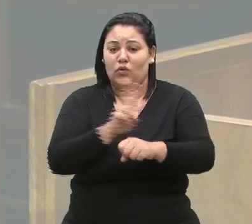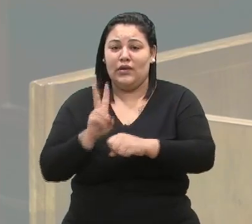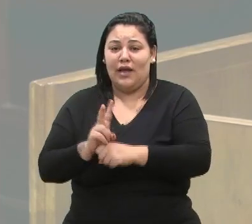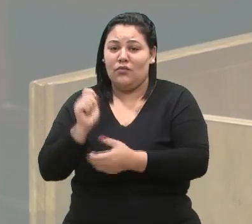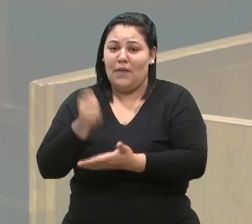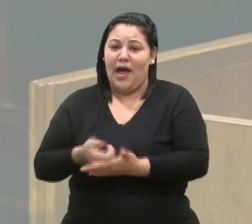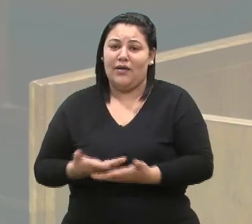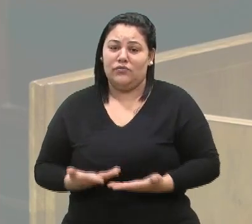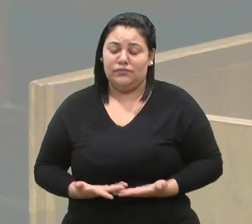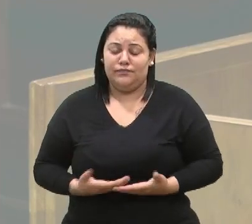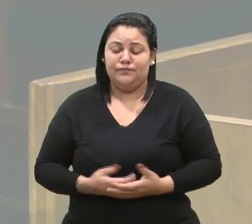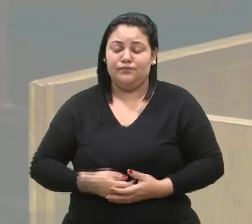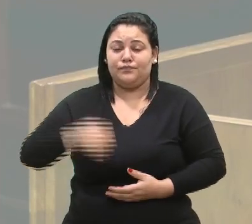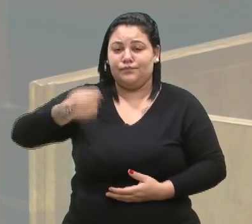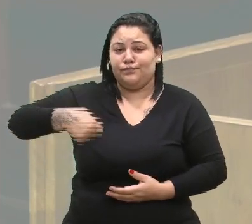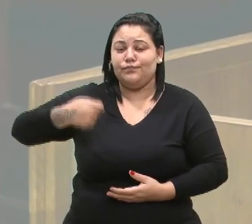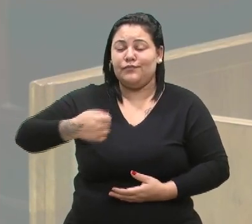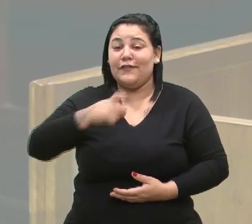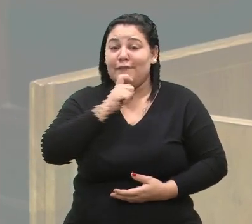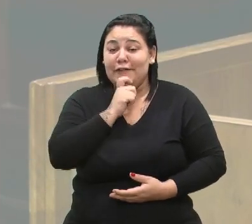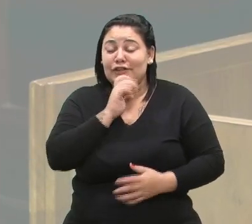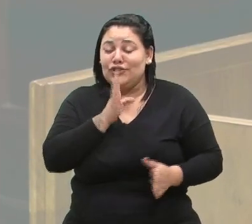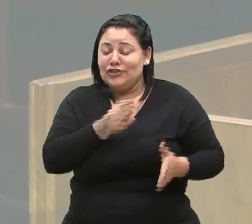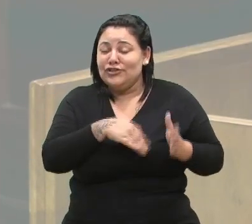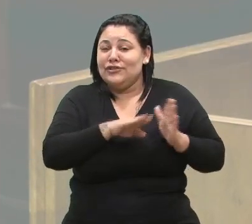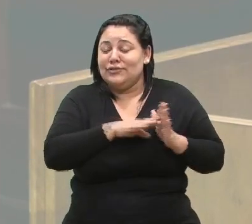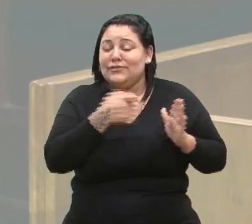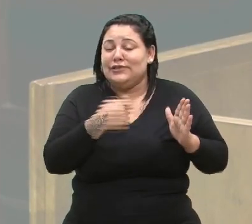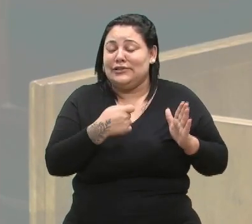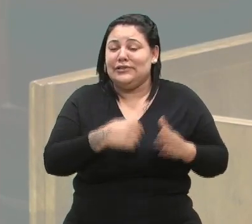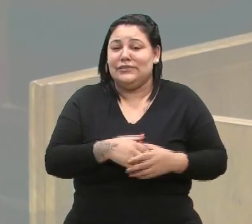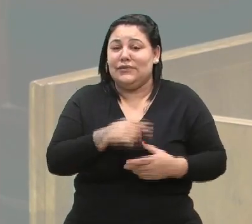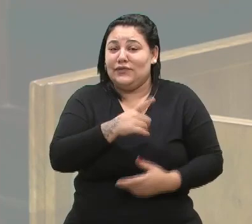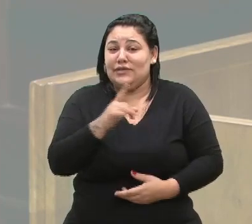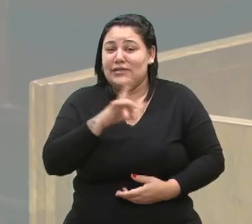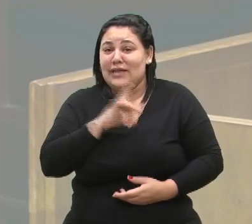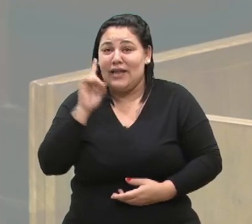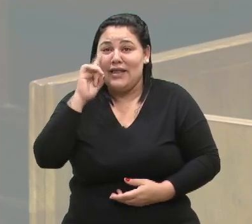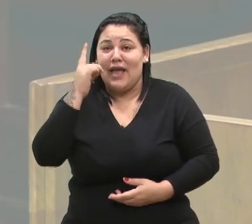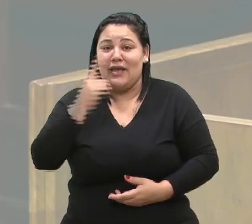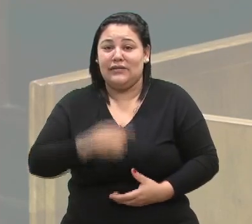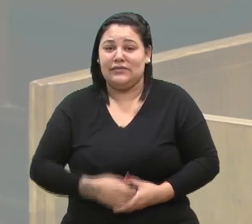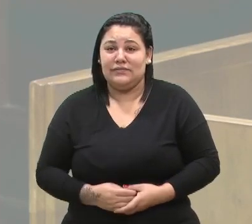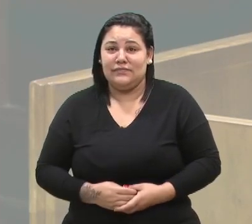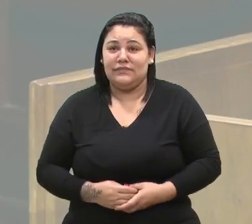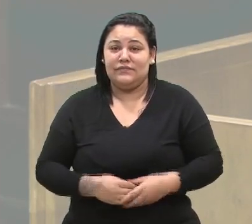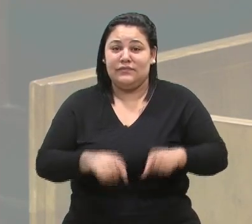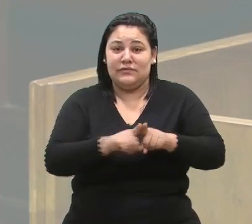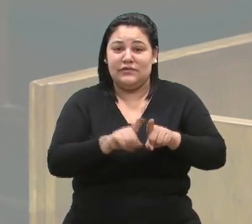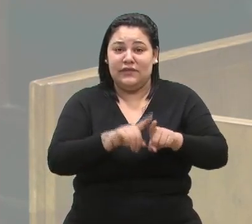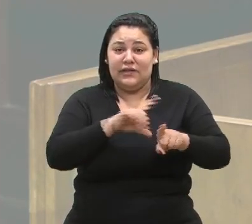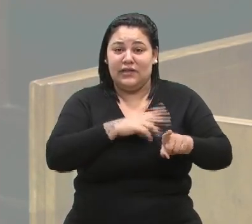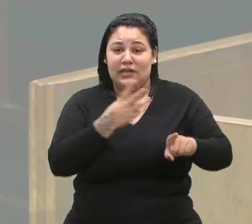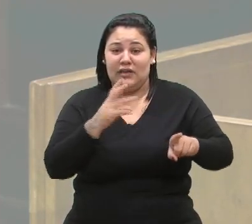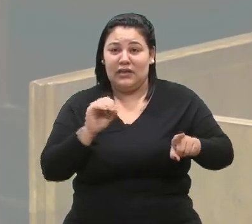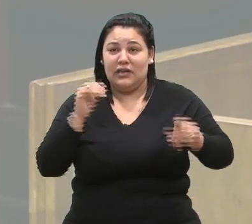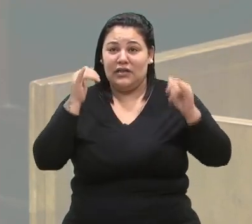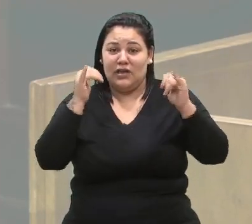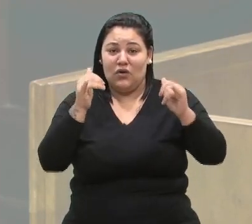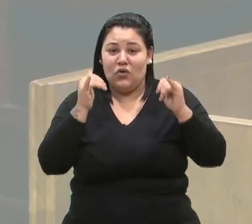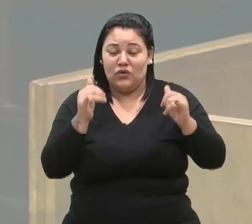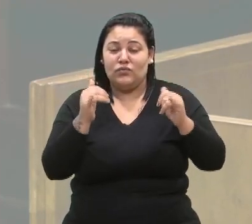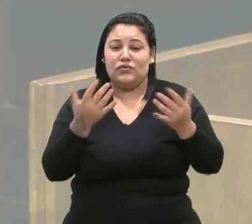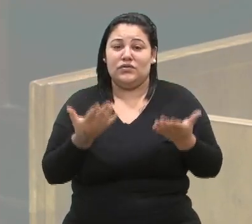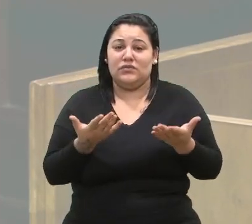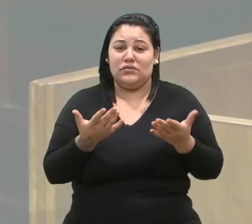extrema necessidade. Para vocês terem uma ideia, bom, vai iniciar agora 30 ônibus com bus door